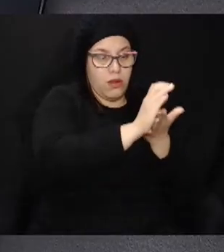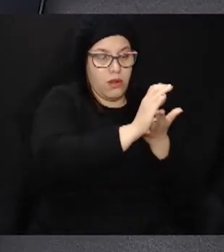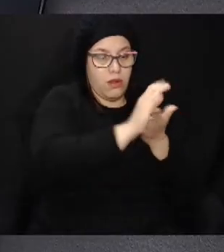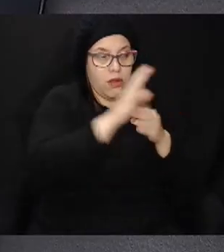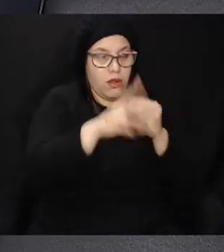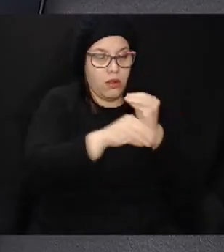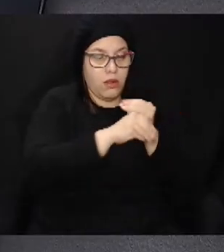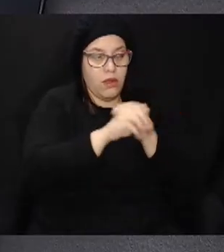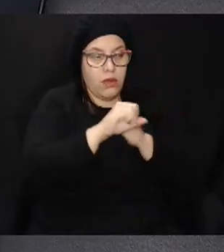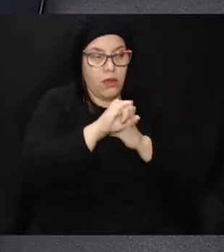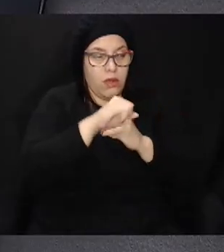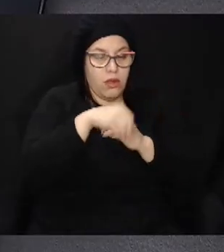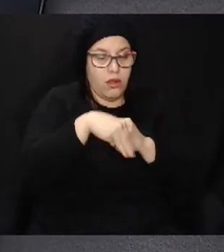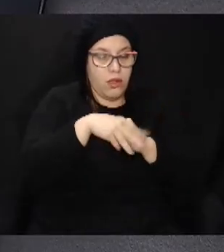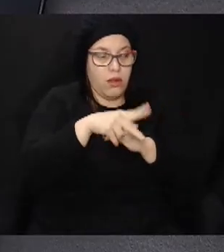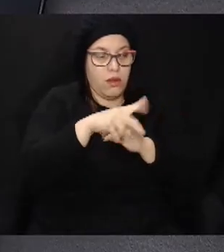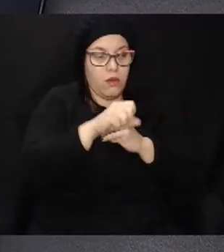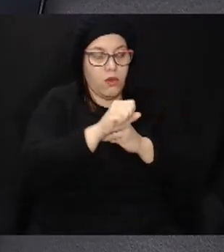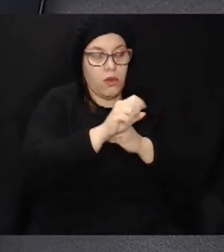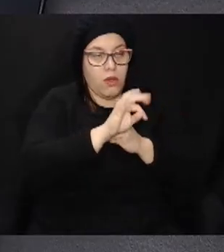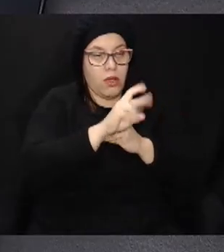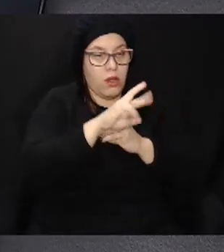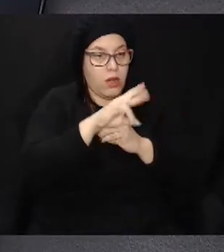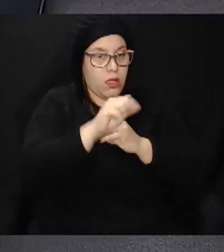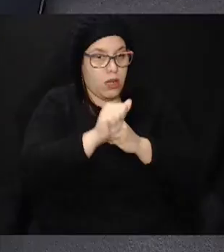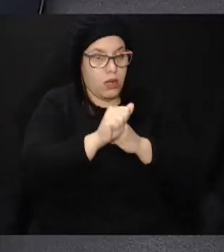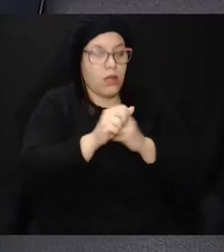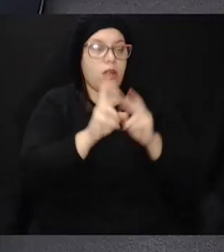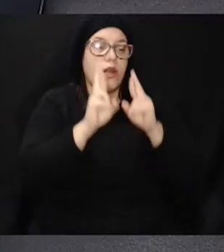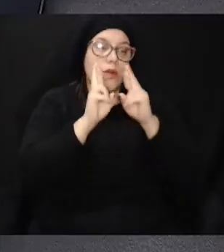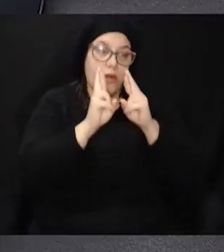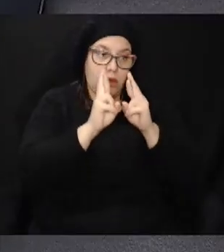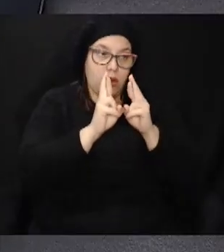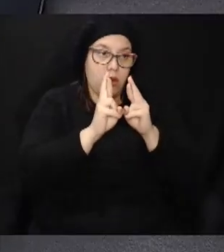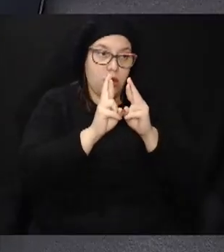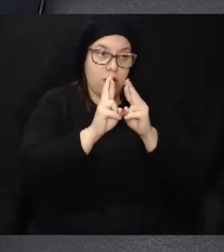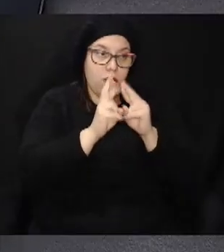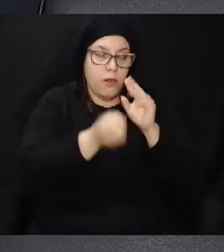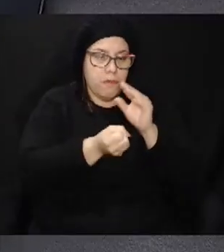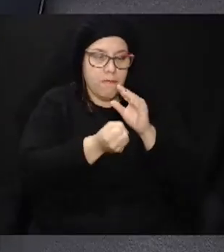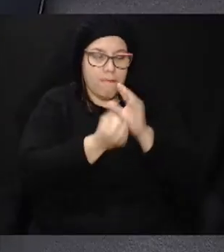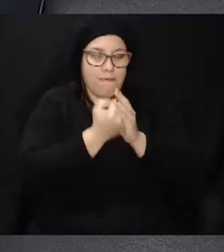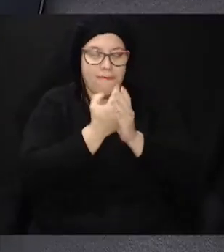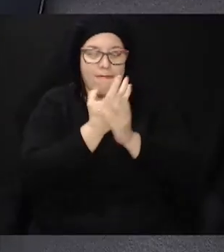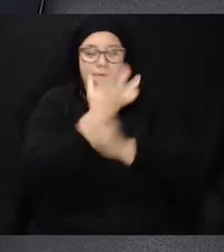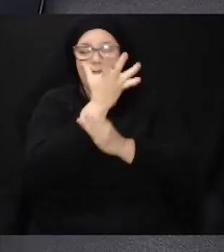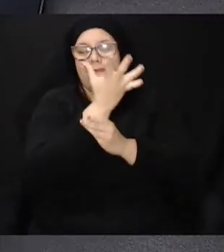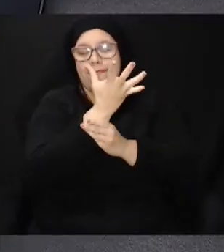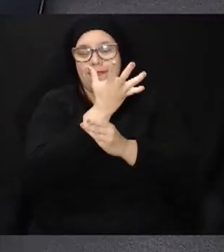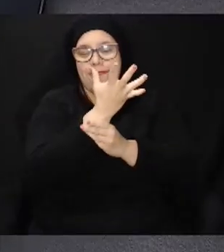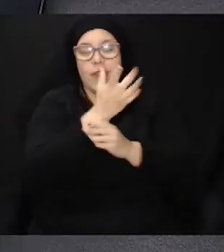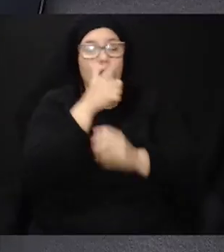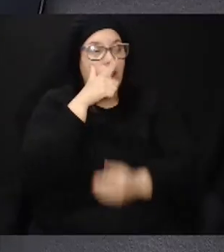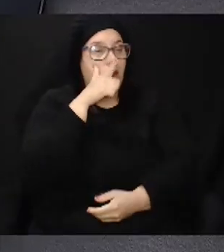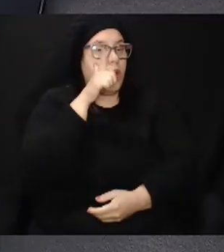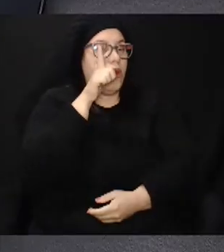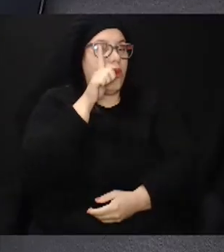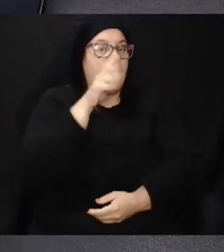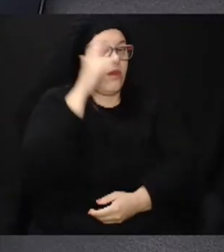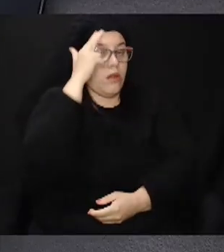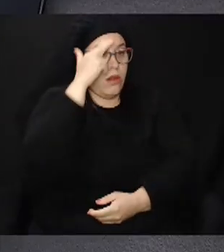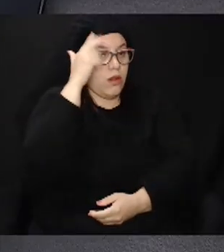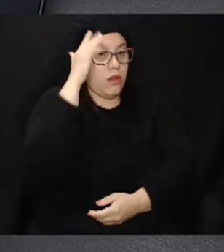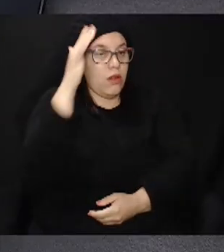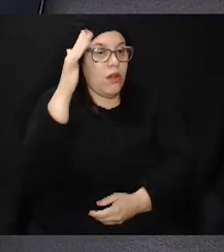impositivas e felizmente esperamos, né, que a semeadura dê frutos e consigamos. Eu acho que é um sonho comum de todos os